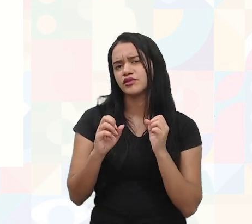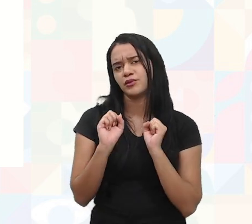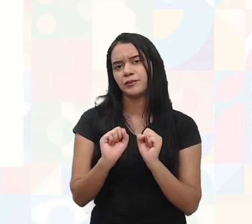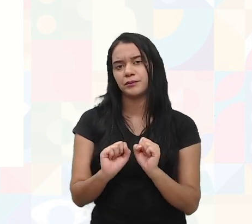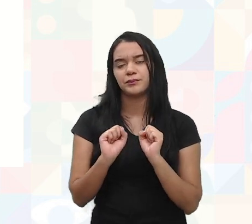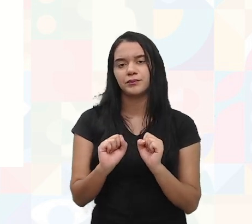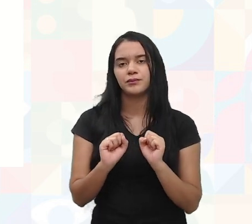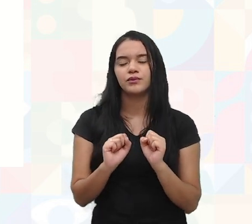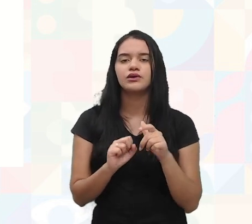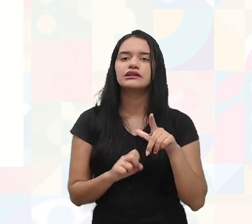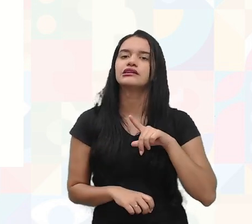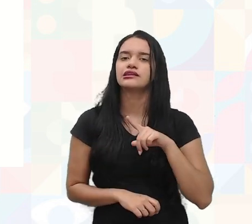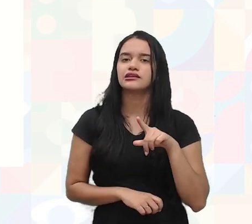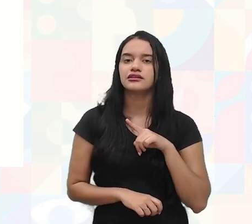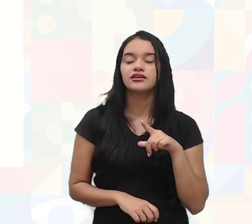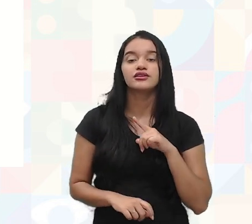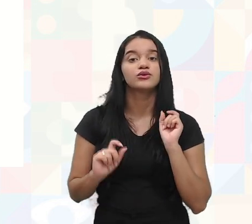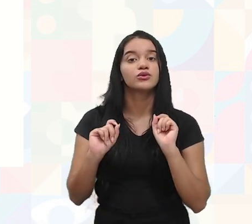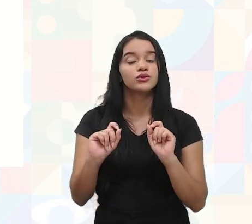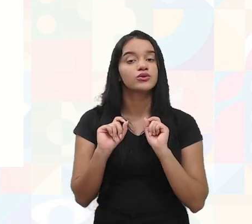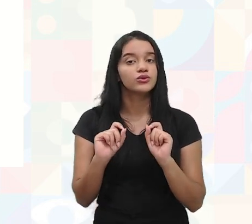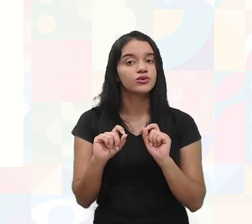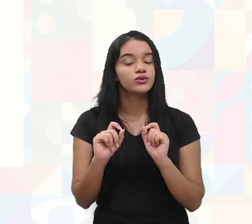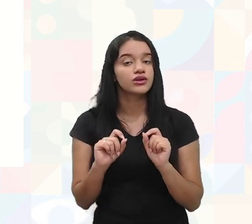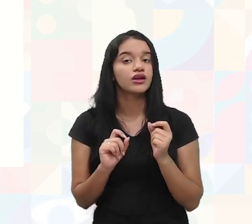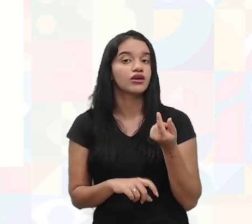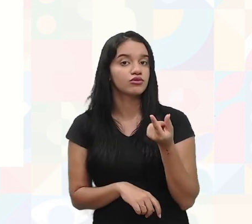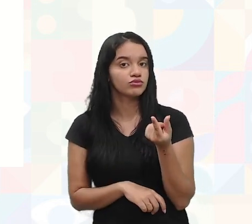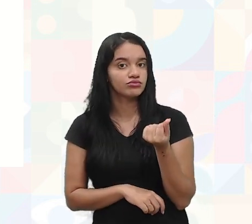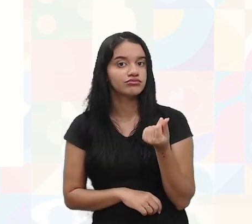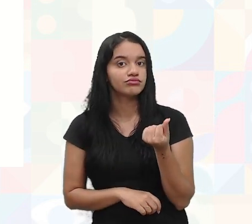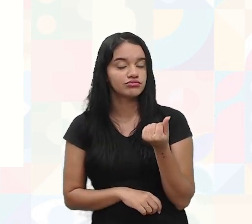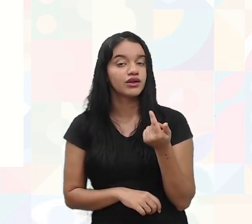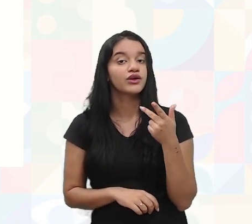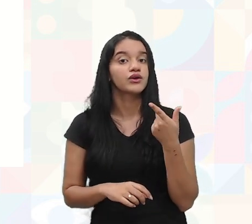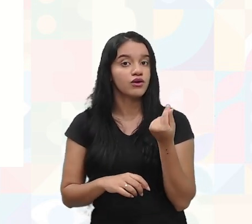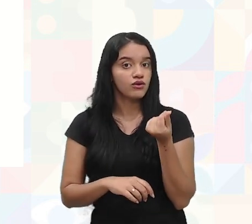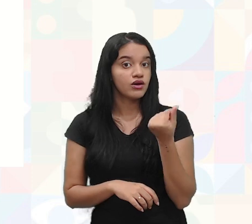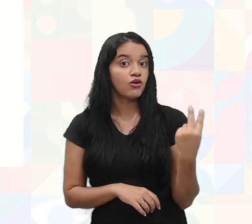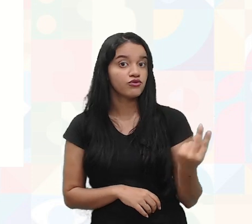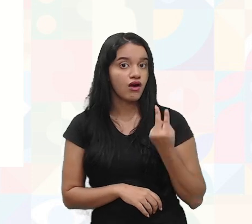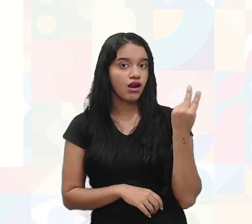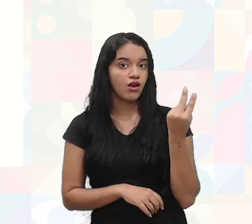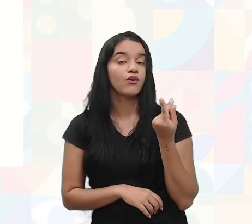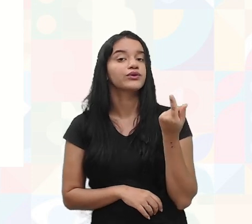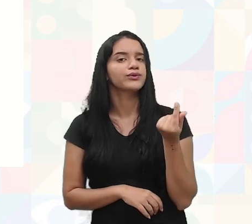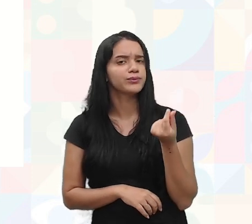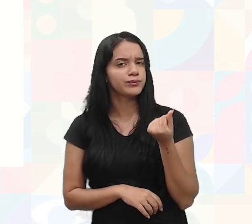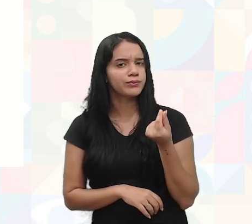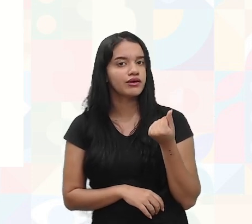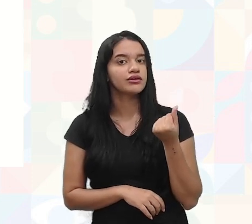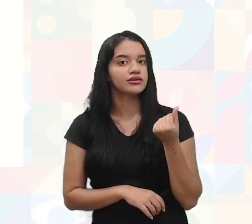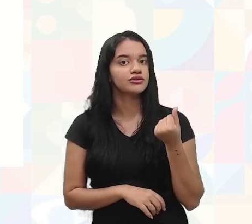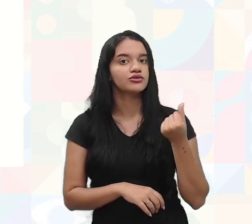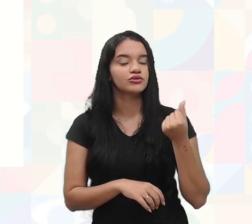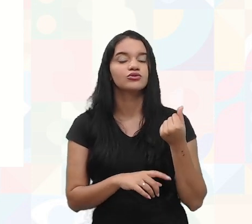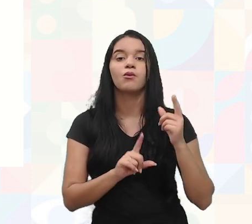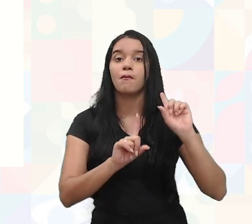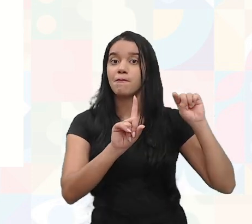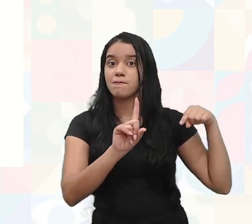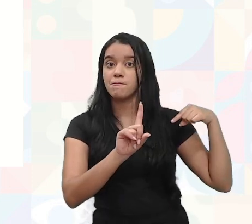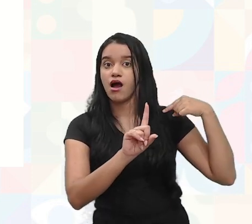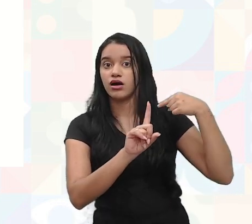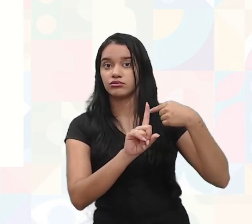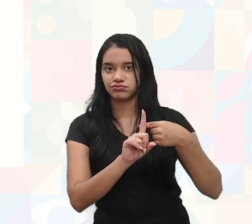pode já ter em mente que o valor e o preço já serão mais elevados.